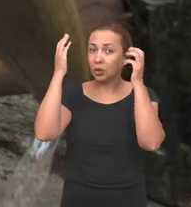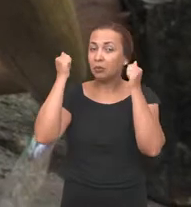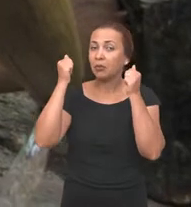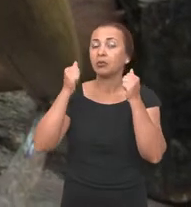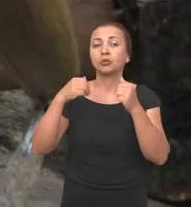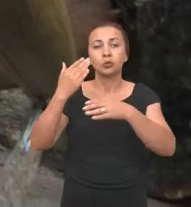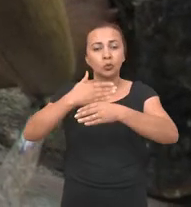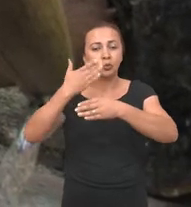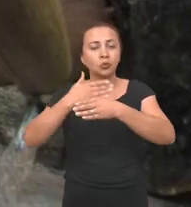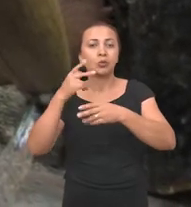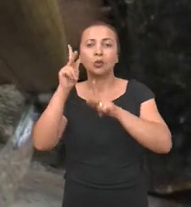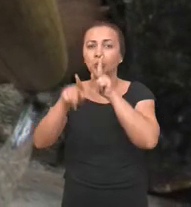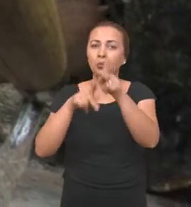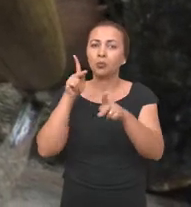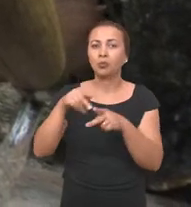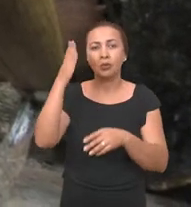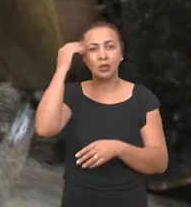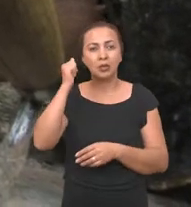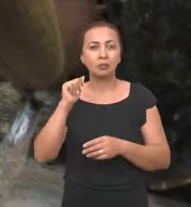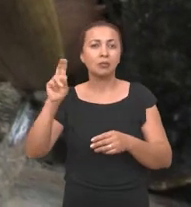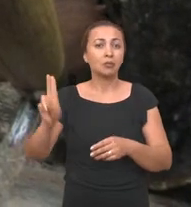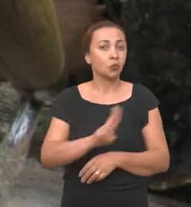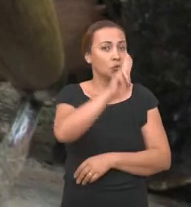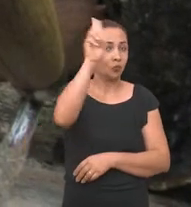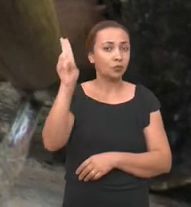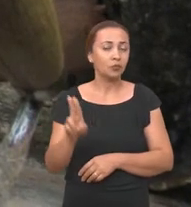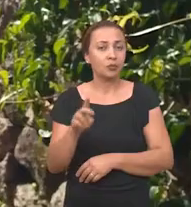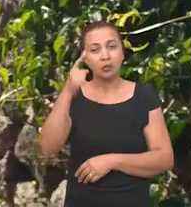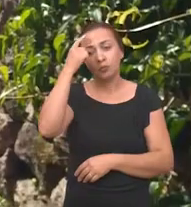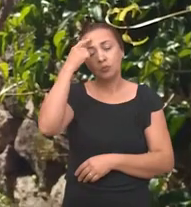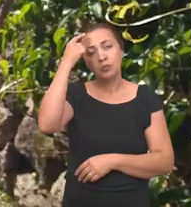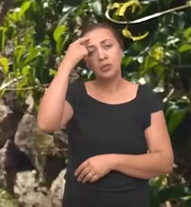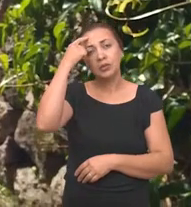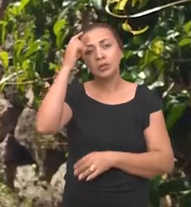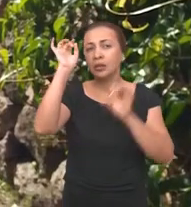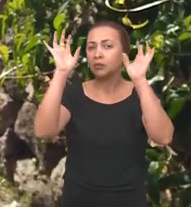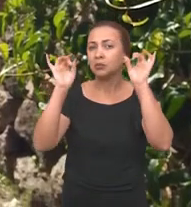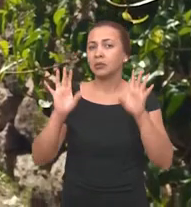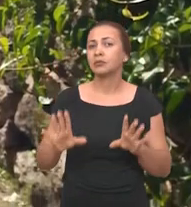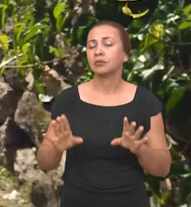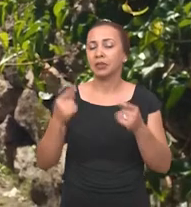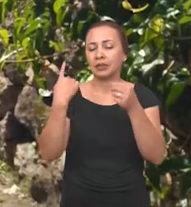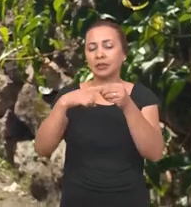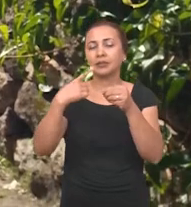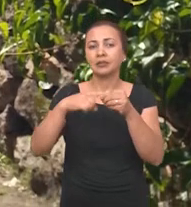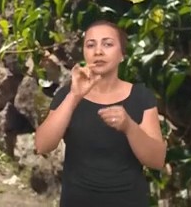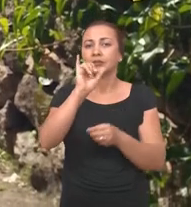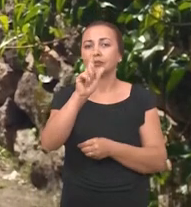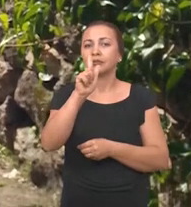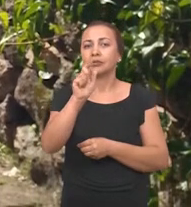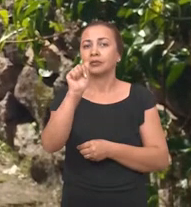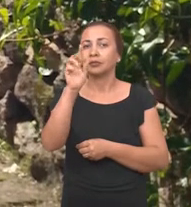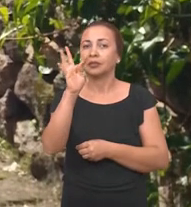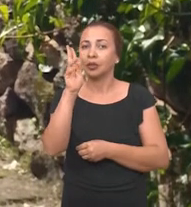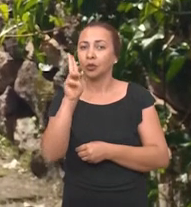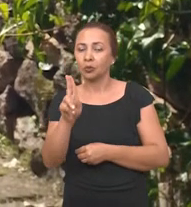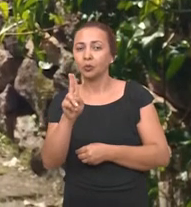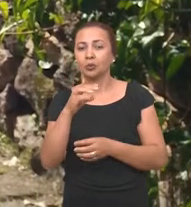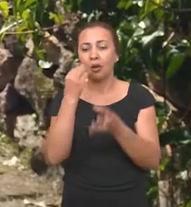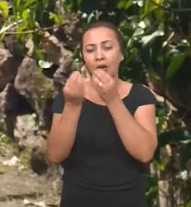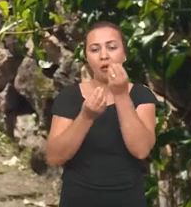dos saberes construtivos populares com saberes acadêmicos, pensando a especificidade de Gatu como uma vila que